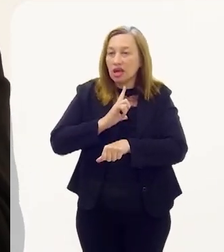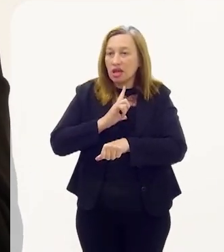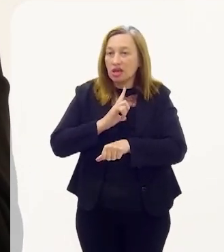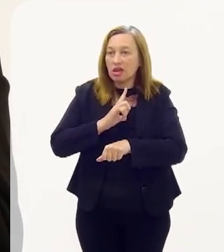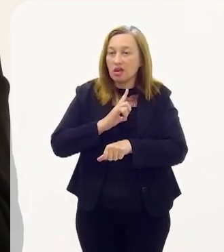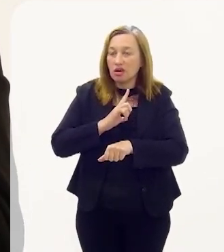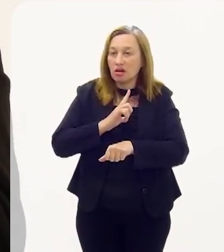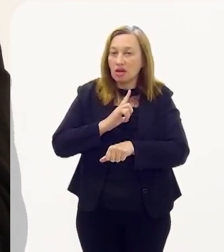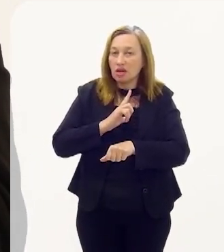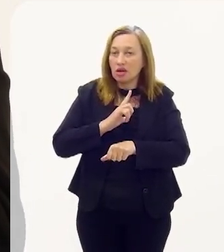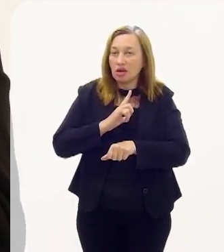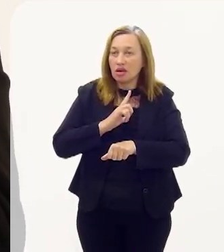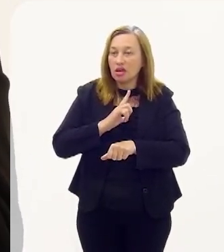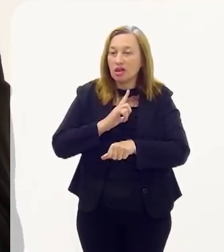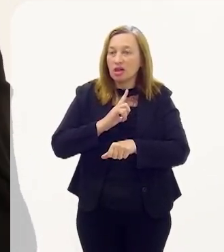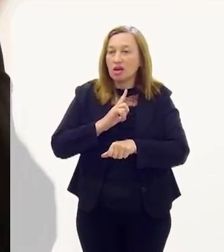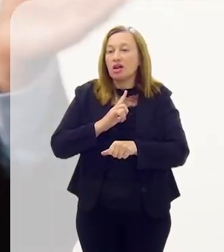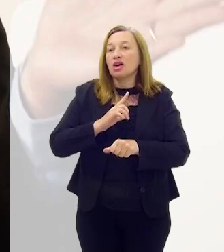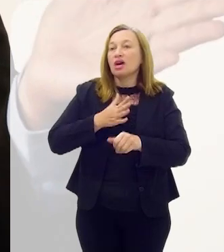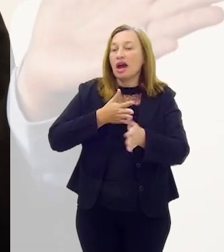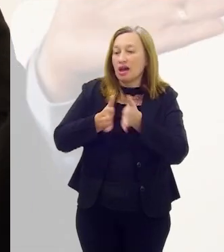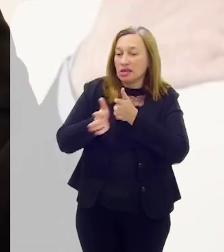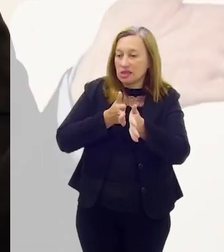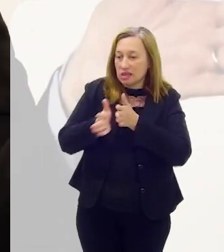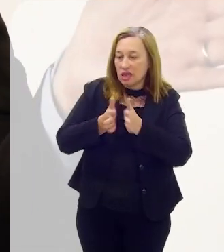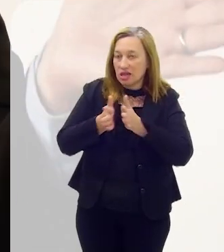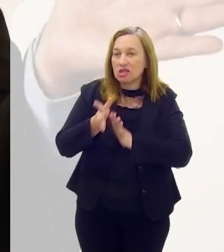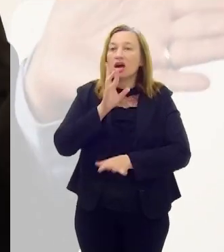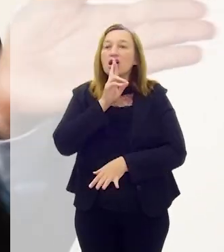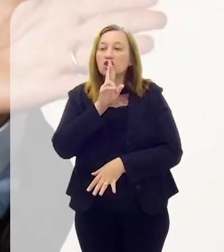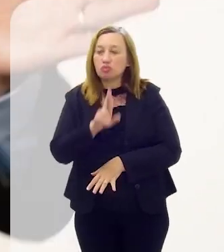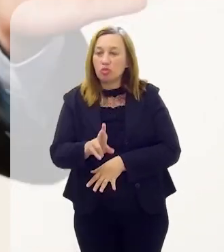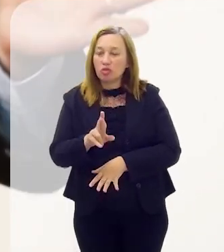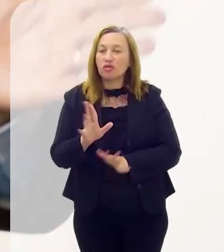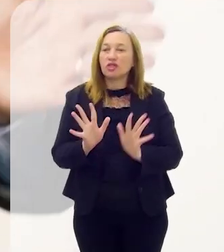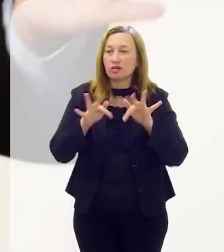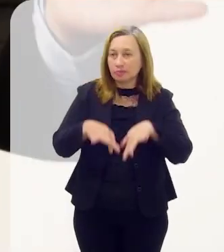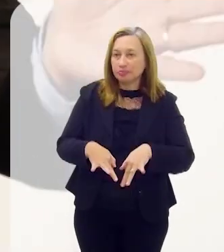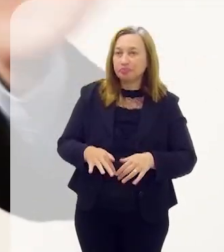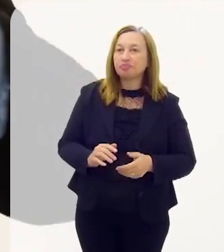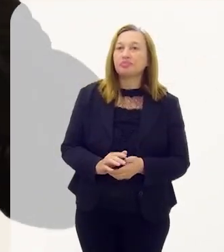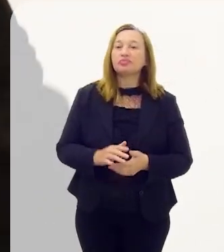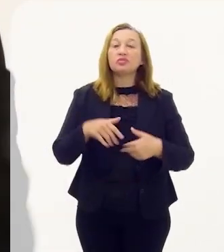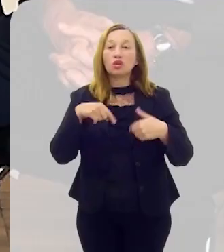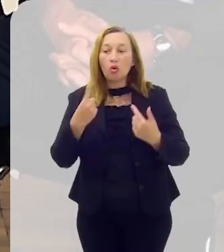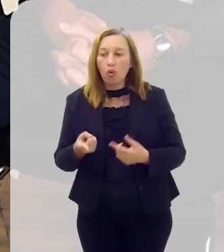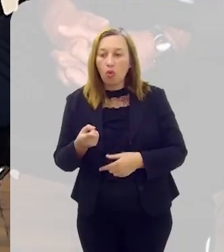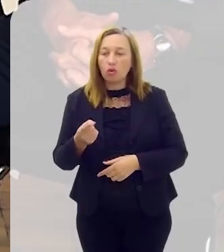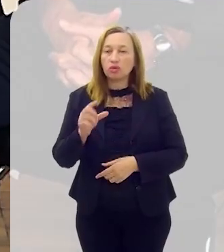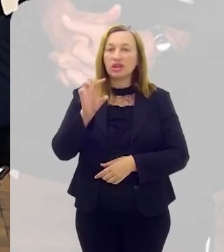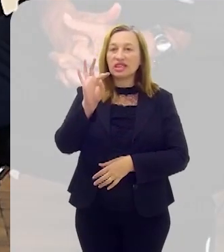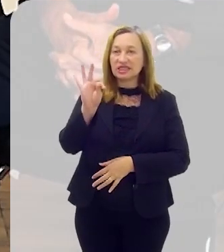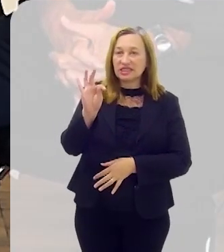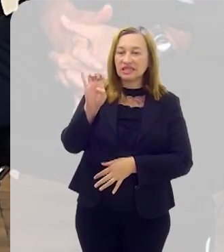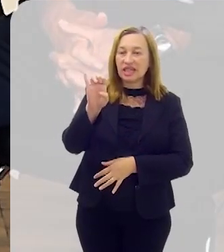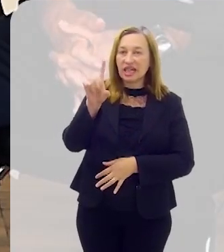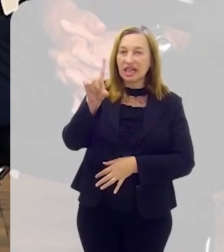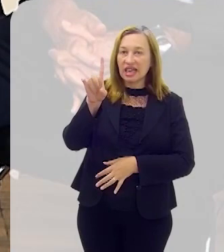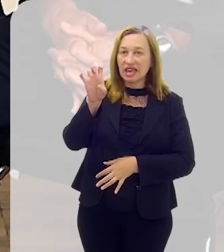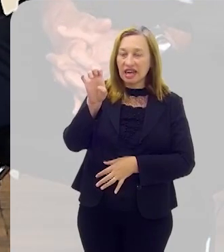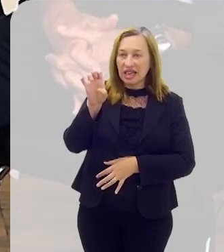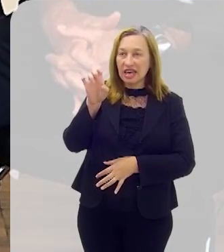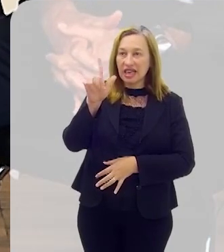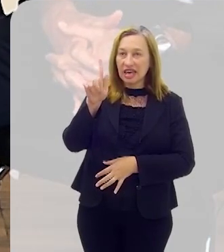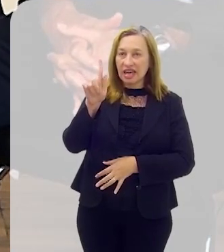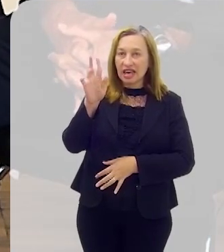no fim, a palavra final. Outro exemplo, inclusive, do ponto de vista investigativo, um Telegram. Inclusive,